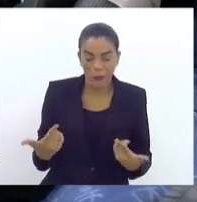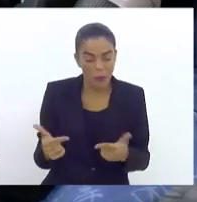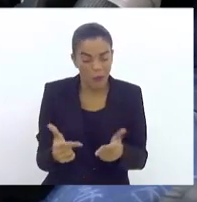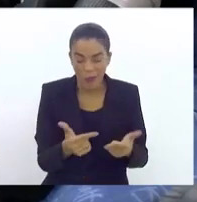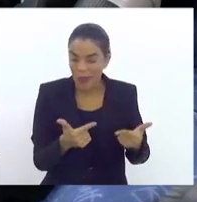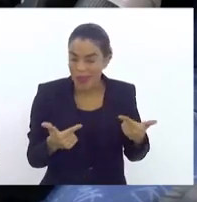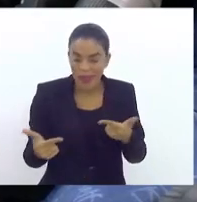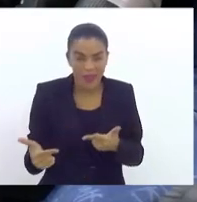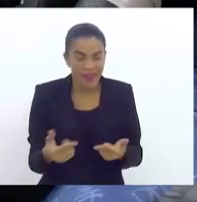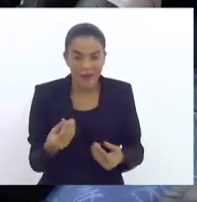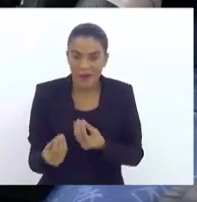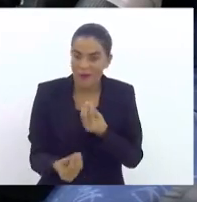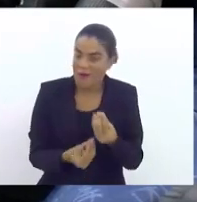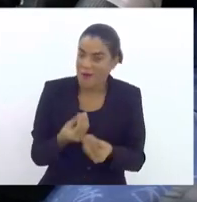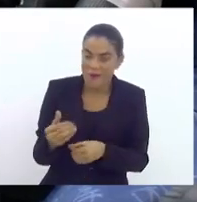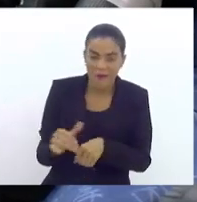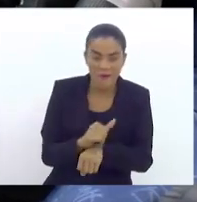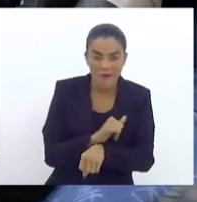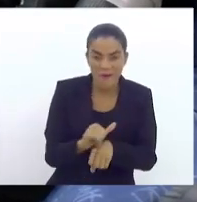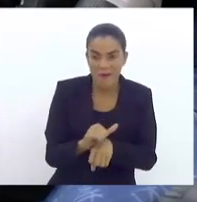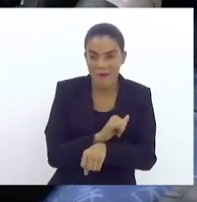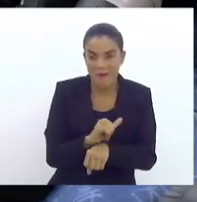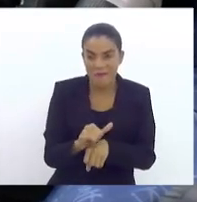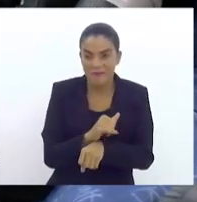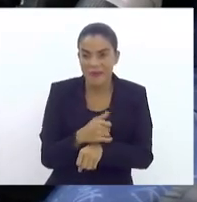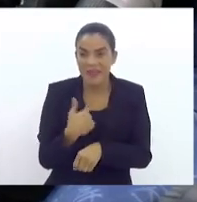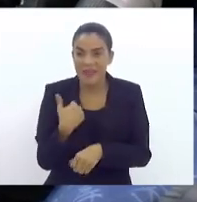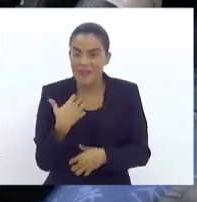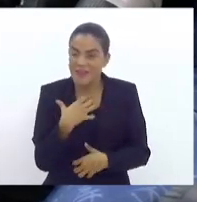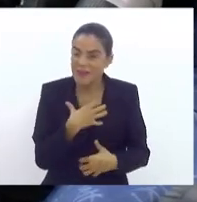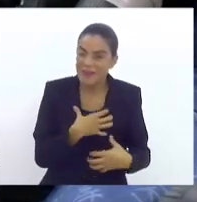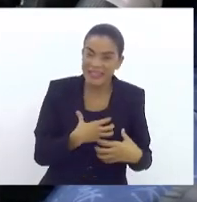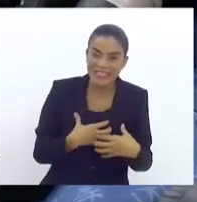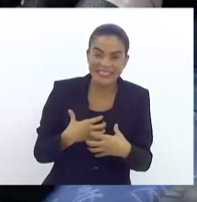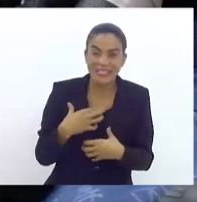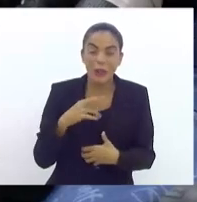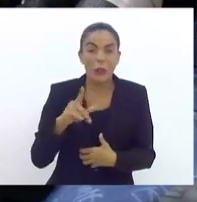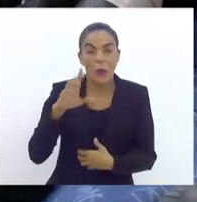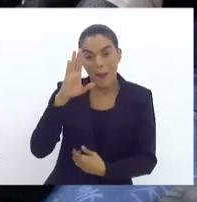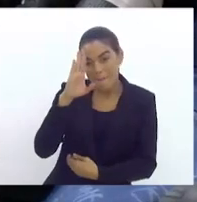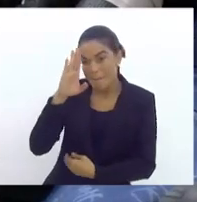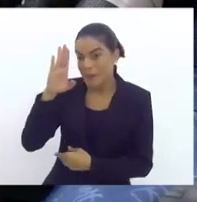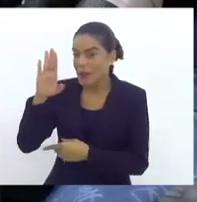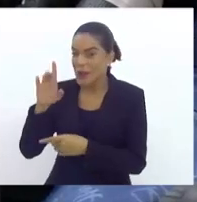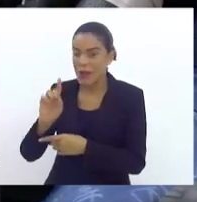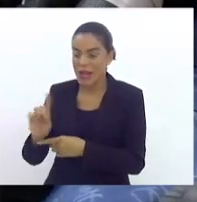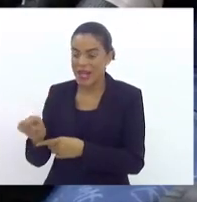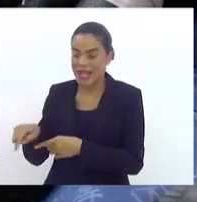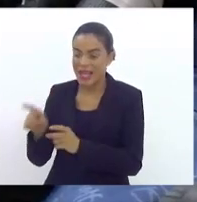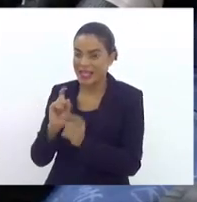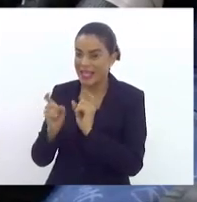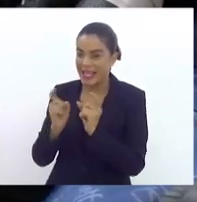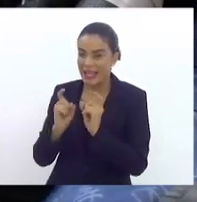eu tenho que mais uma vez eu até fico com receio não é priorizar tentar reunião de vocês